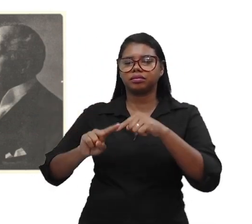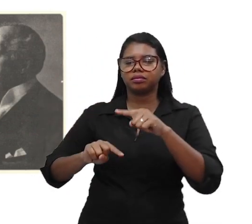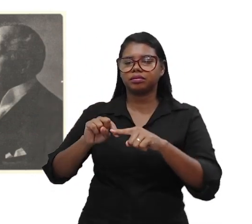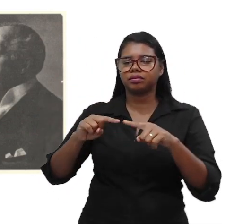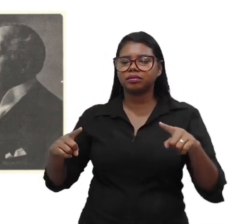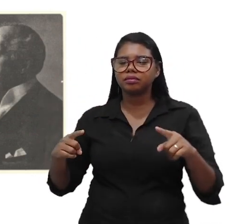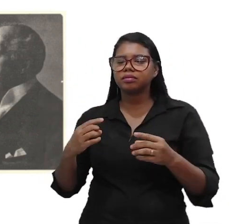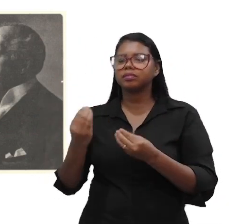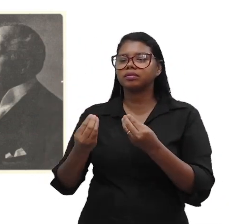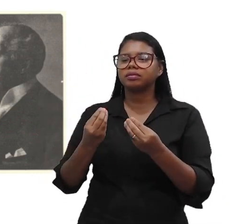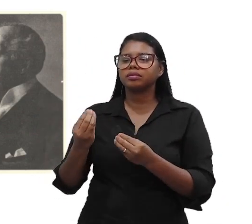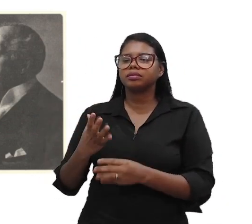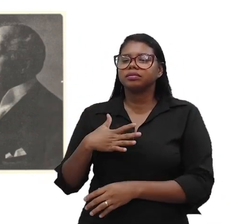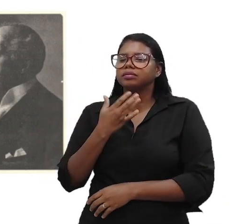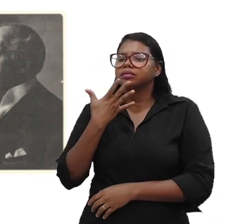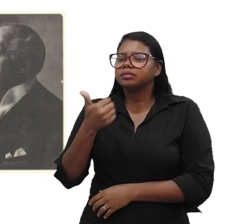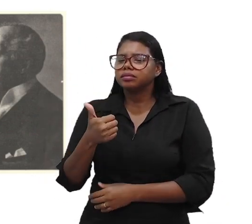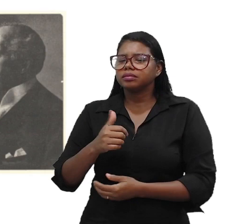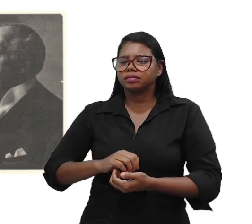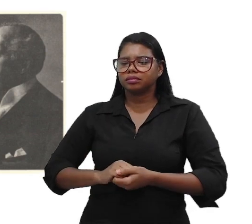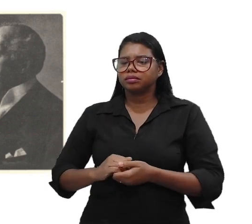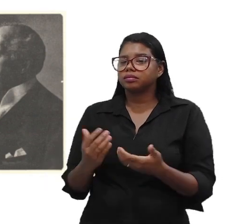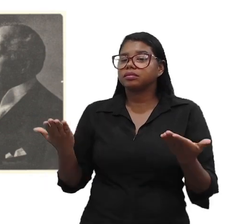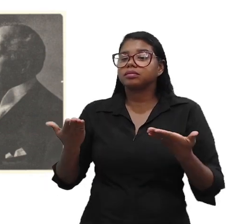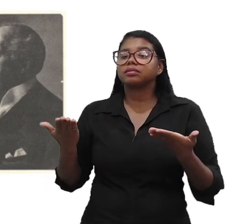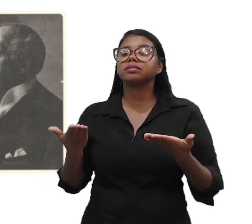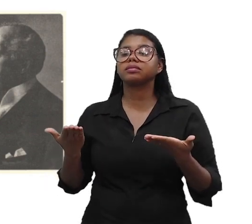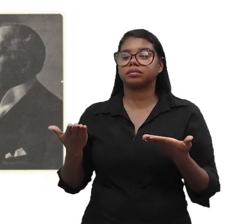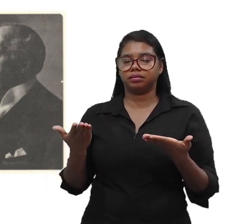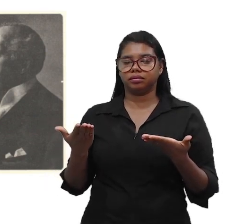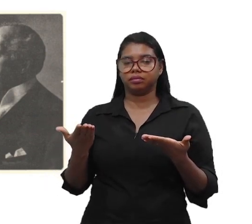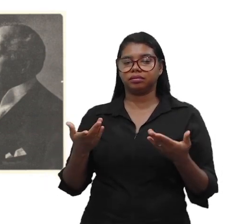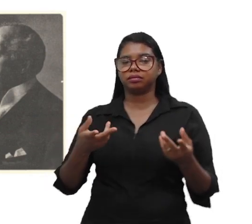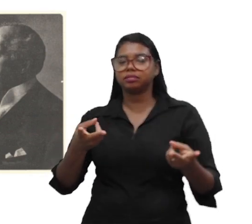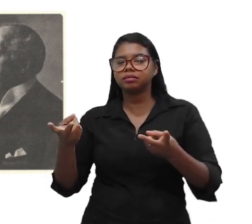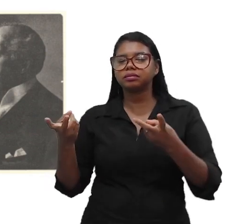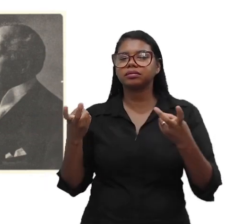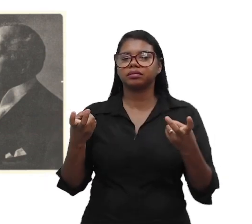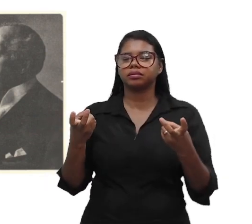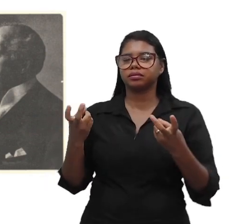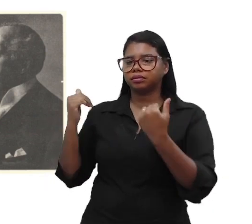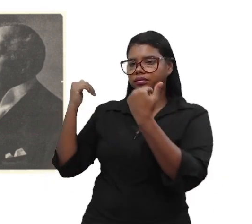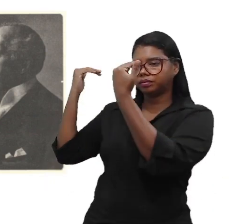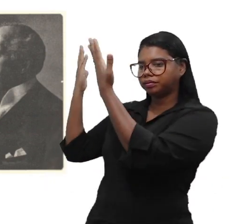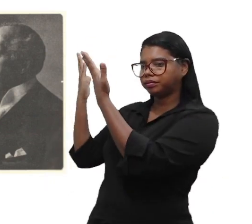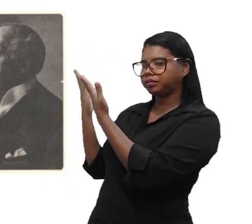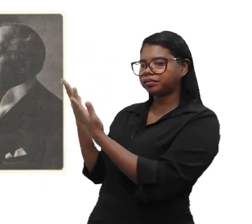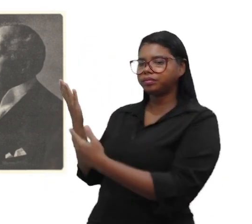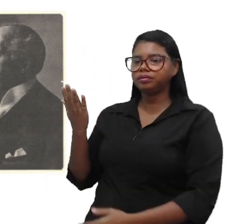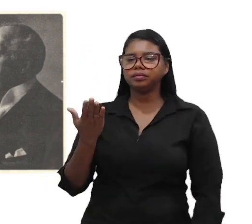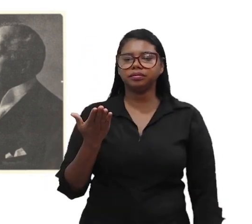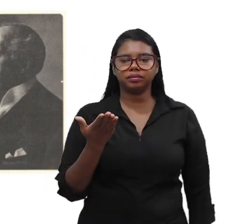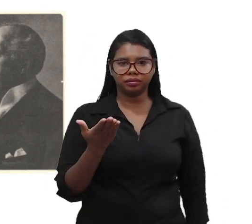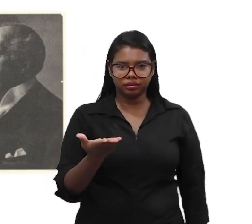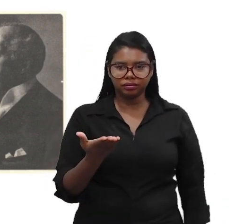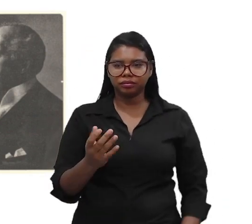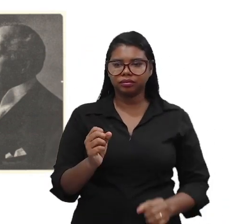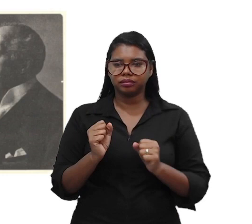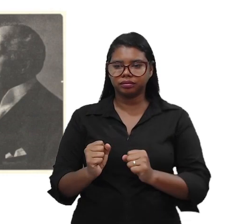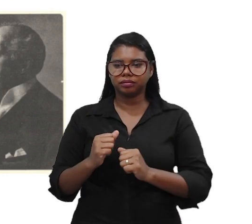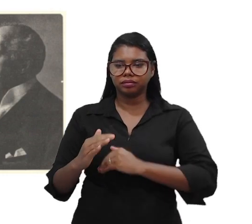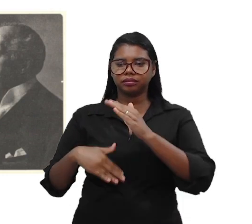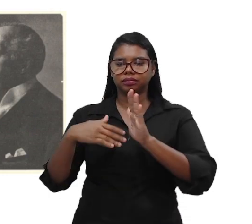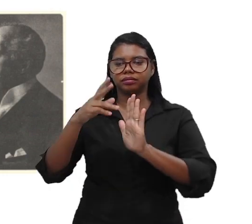uma estética satisfatória. Qual era a grande sacada desse pessoal? Era você poder desenvolver um